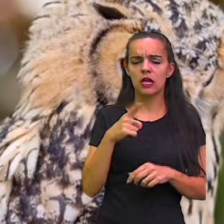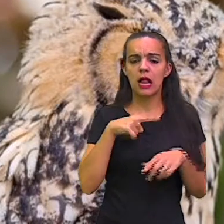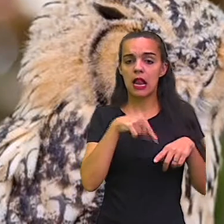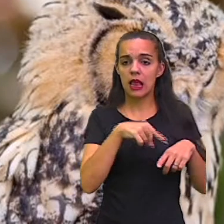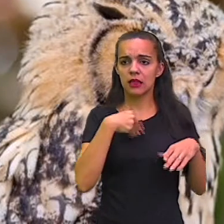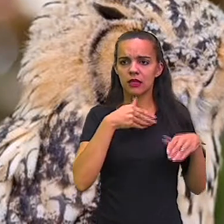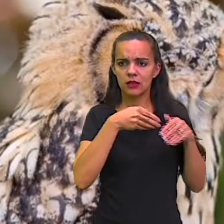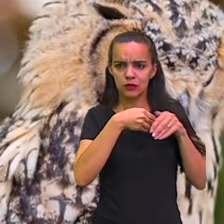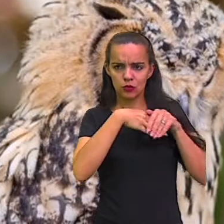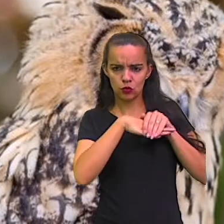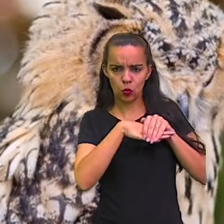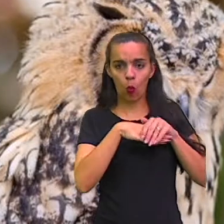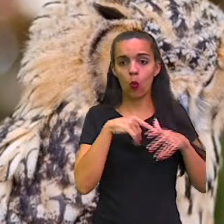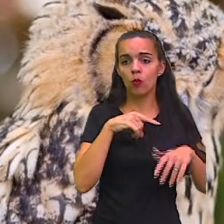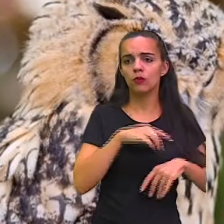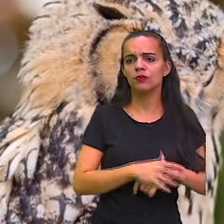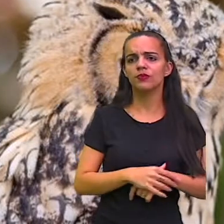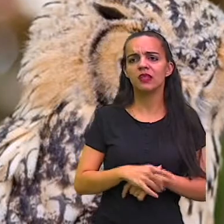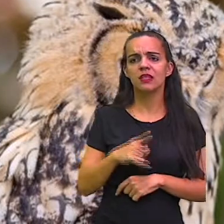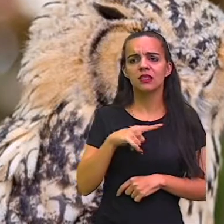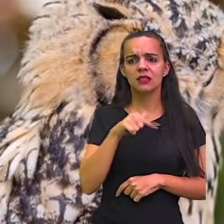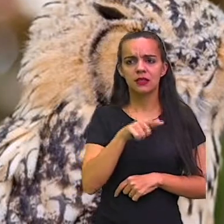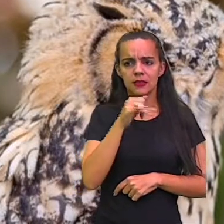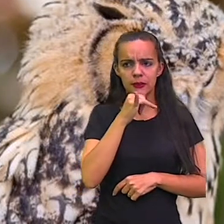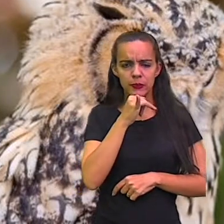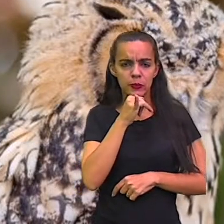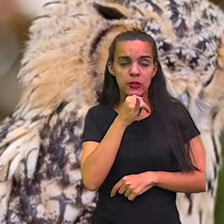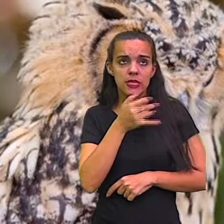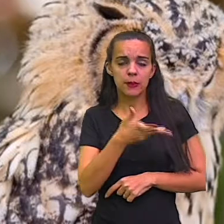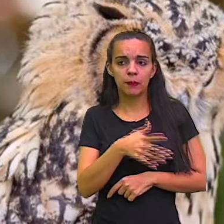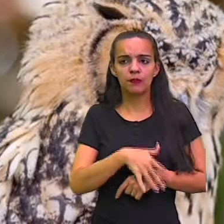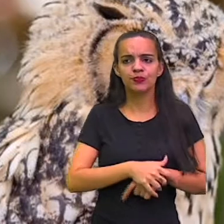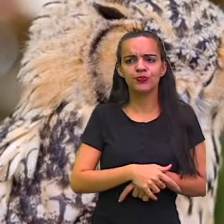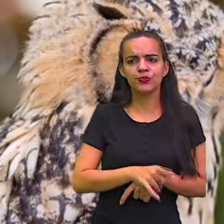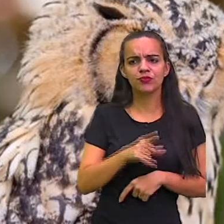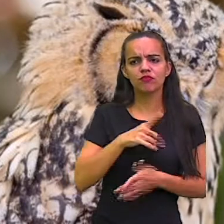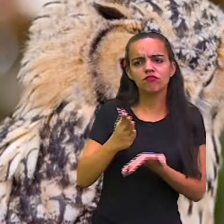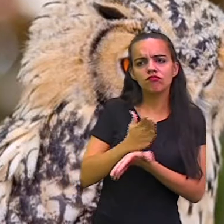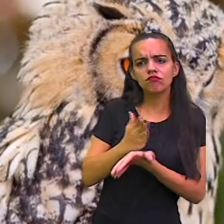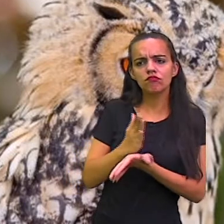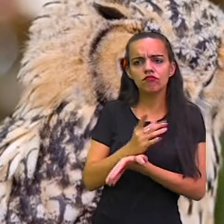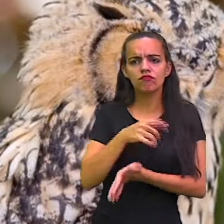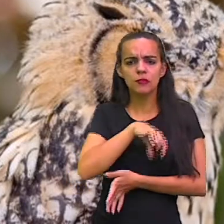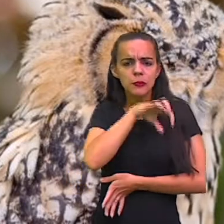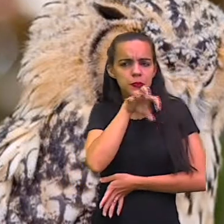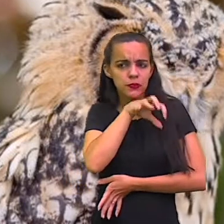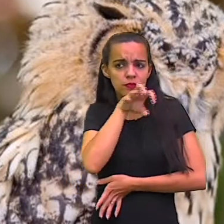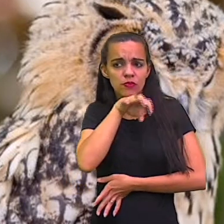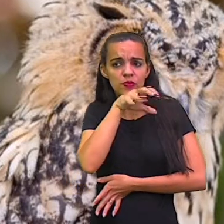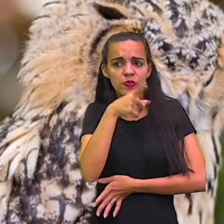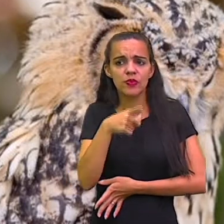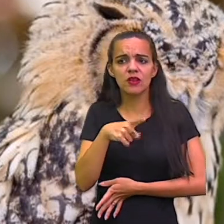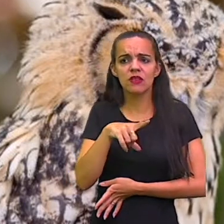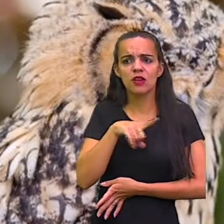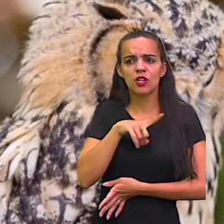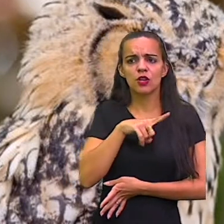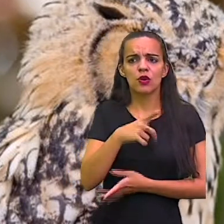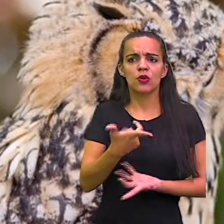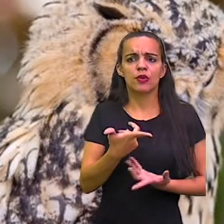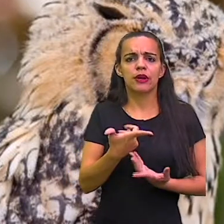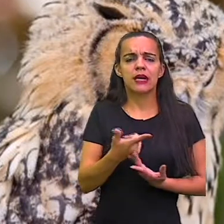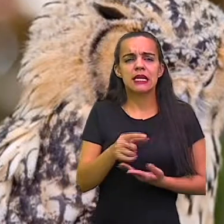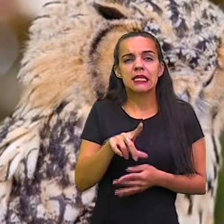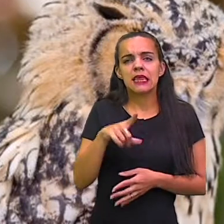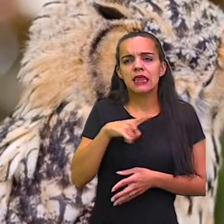cokria estribo a excreção de ácido úrico a mandíbula